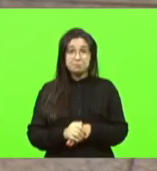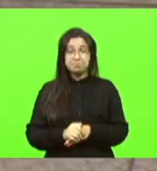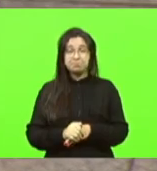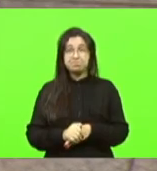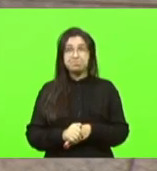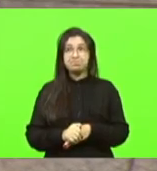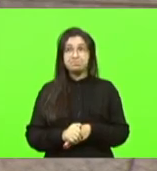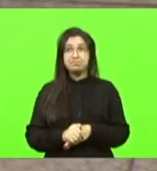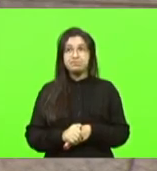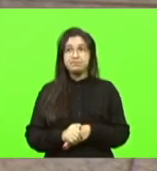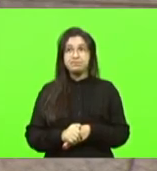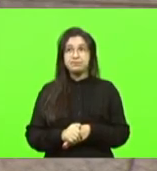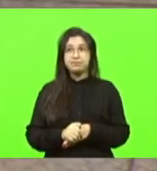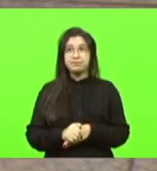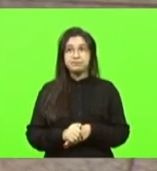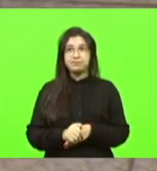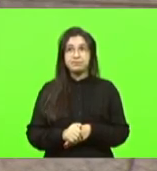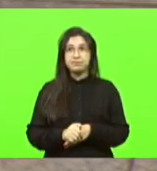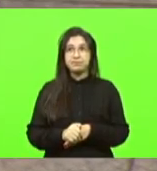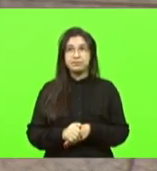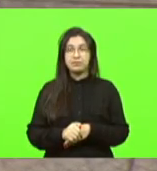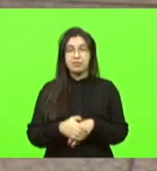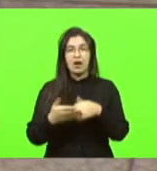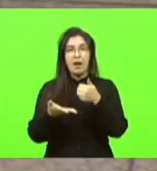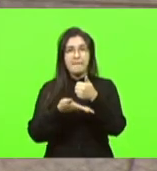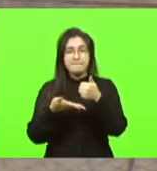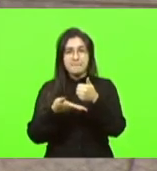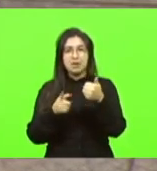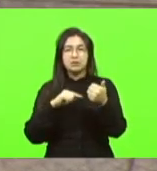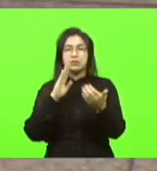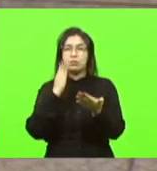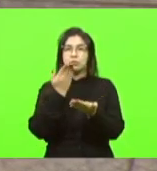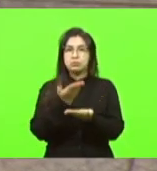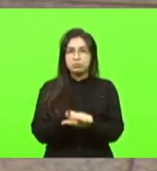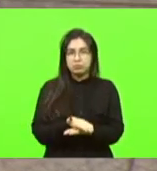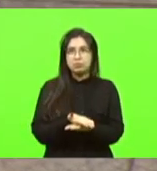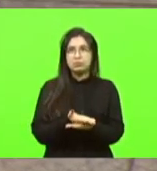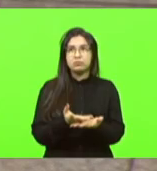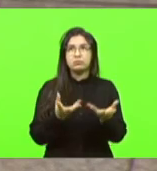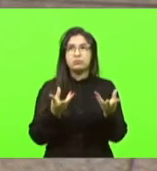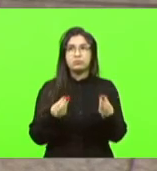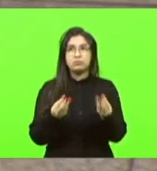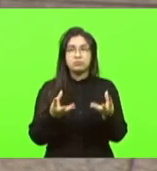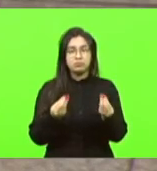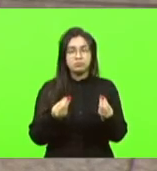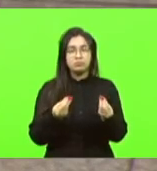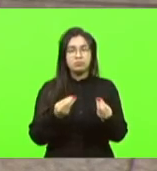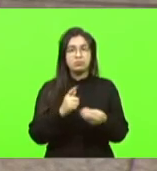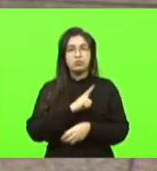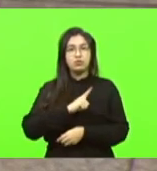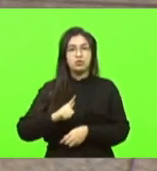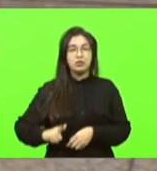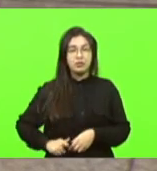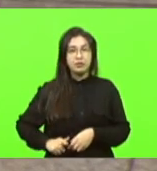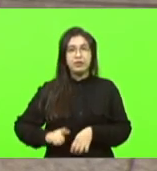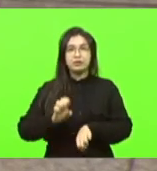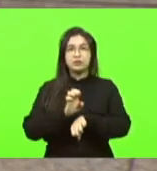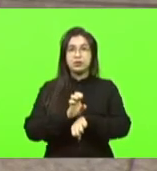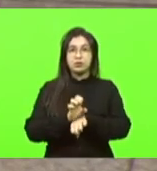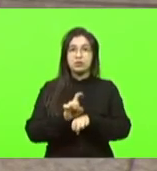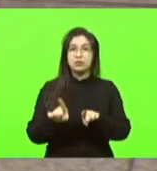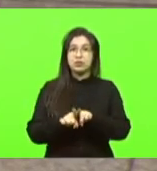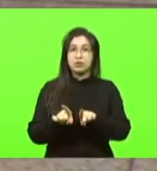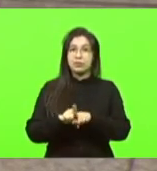bom e é nessa base que eu confio muito o governo estadual o líder do governo